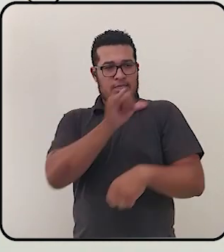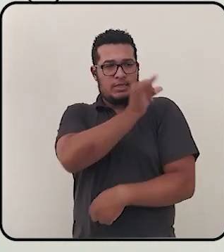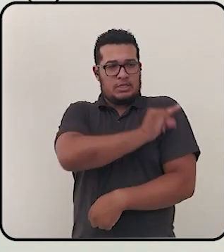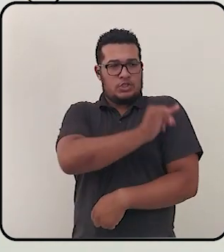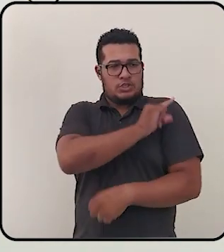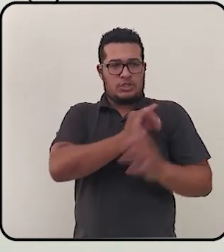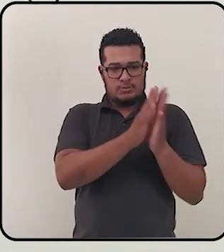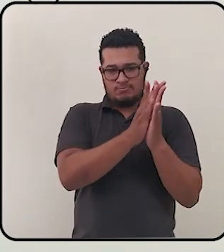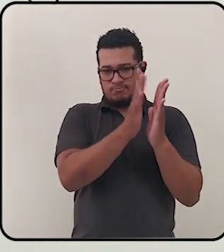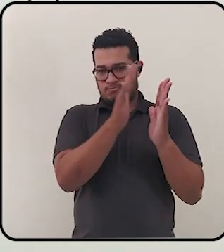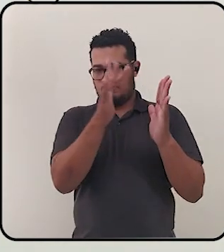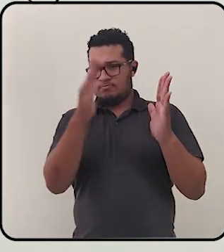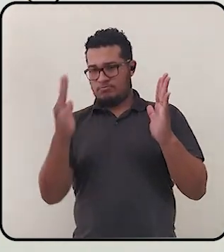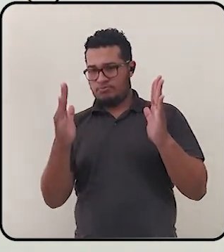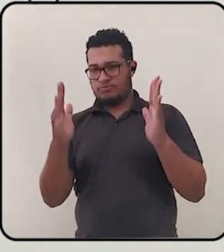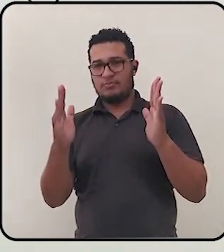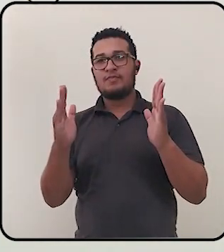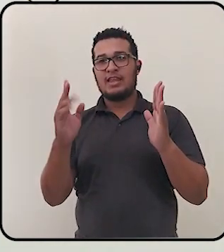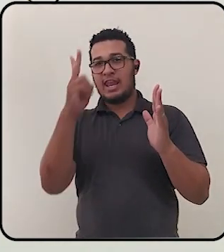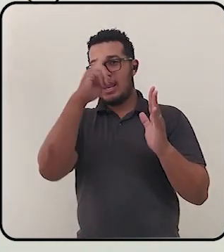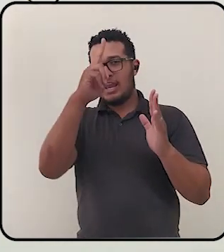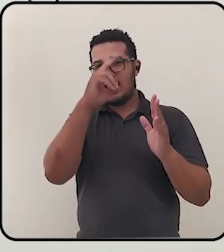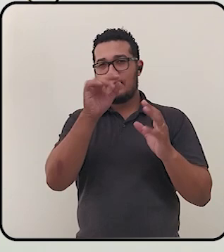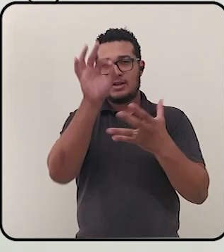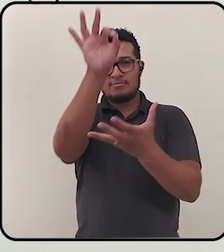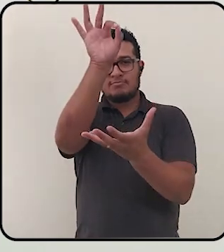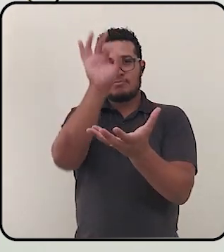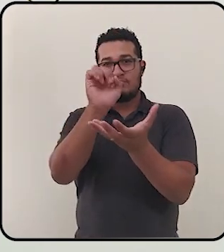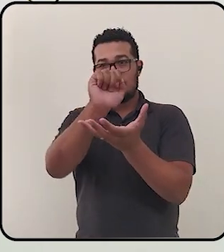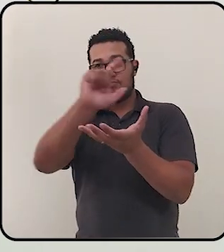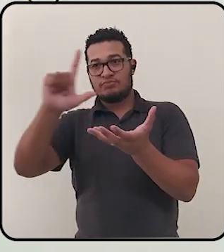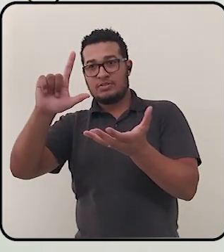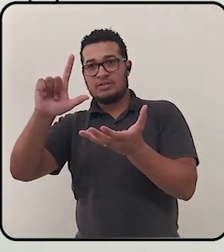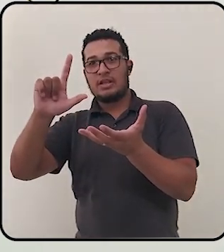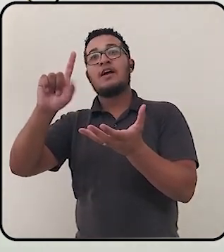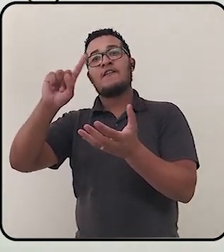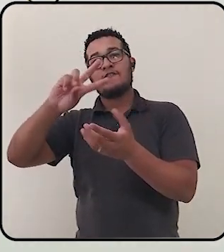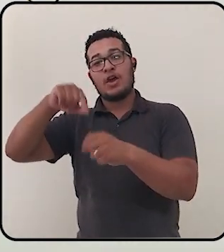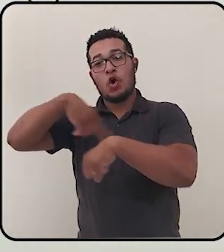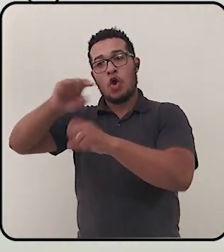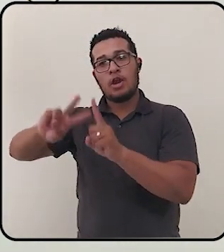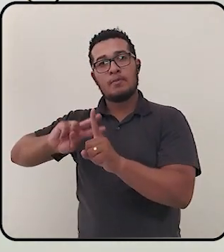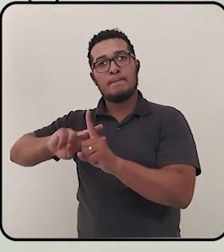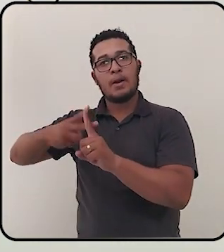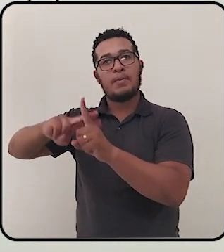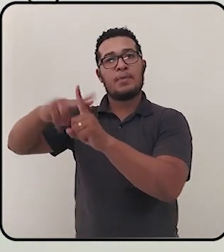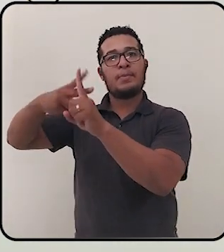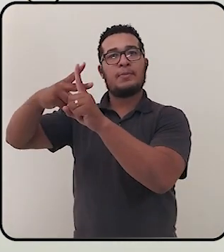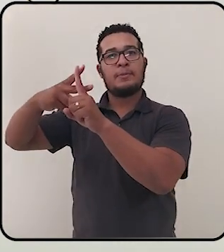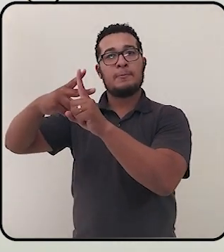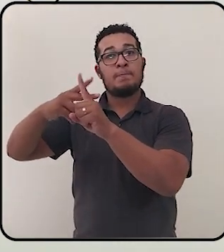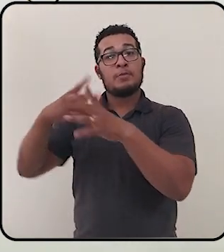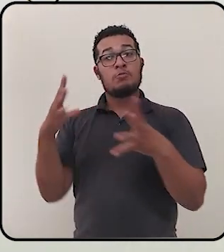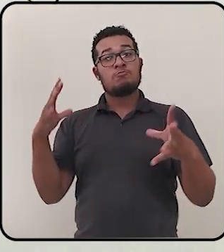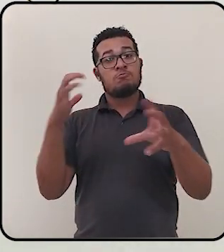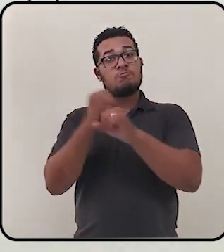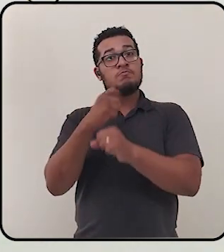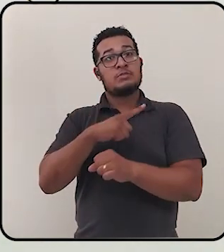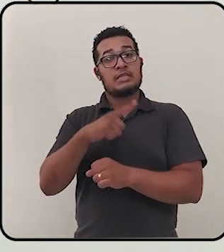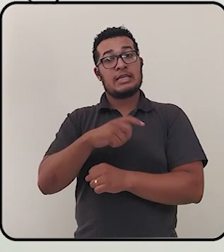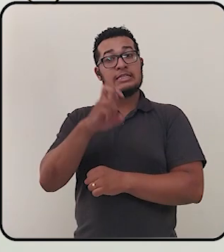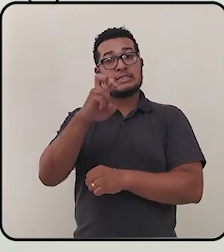minutos. Então, entre os dois pontos, entre Rio de Janeiro e o ponto X, eu tenho 5 horas